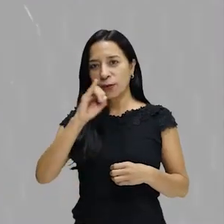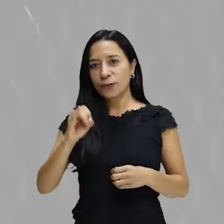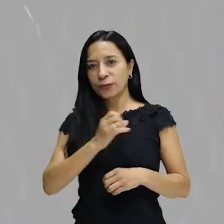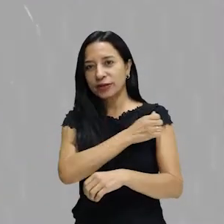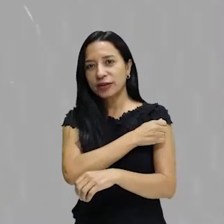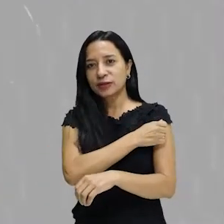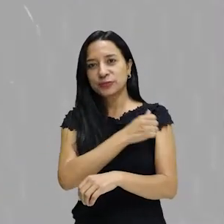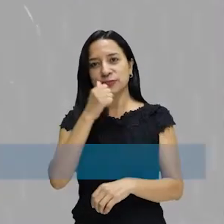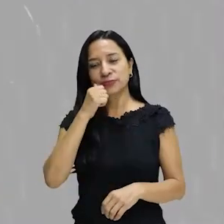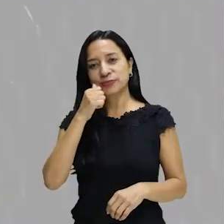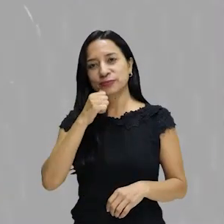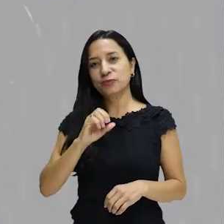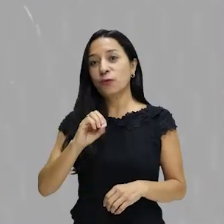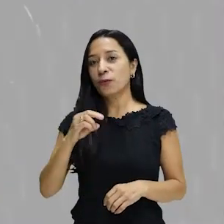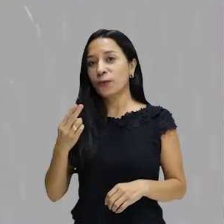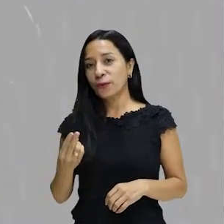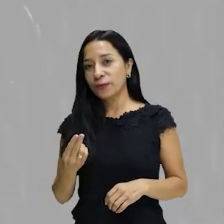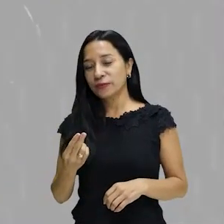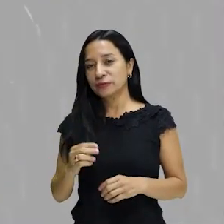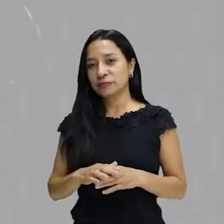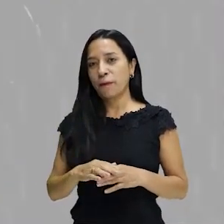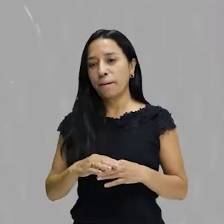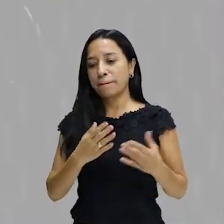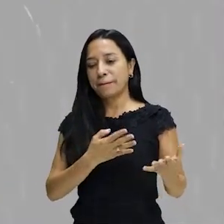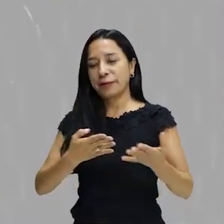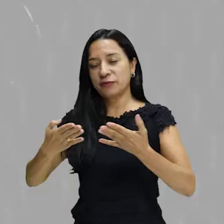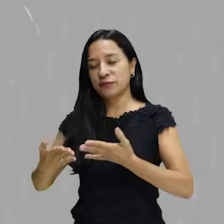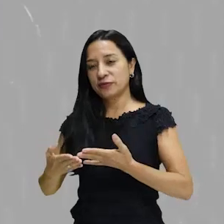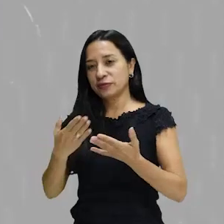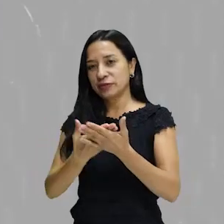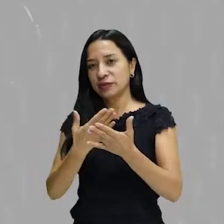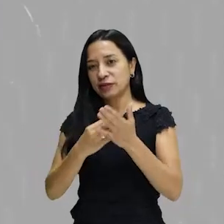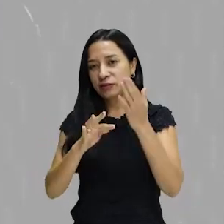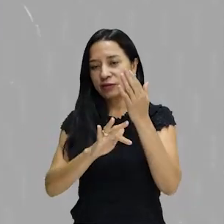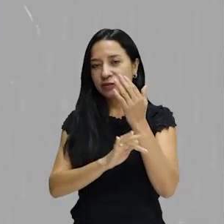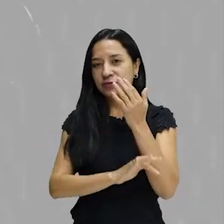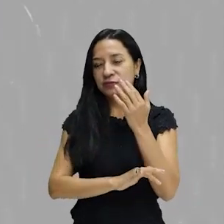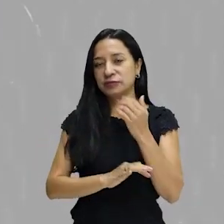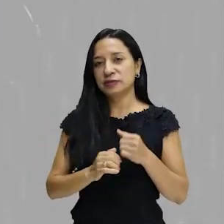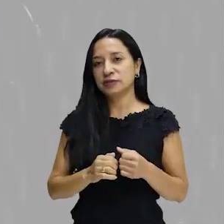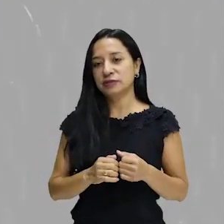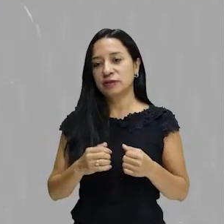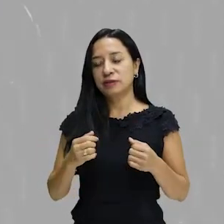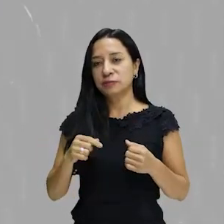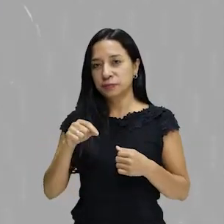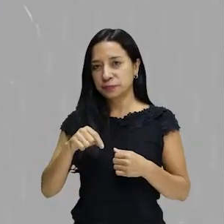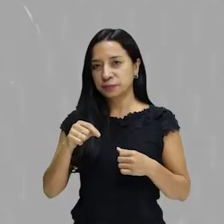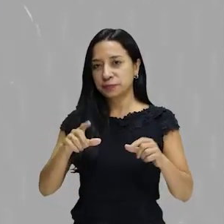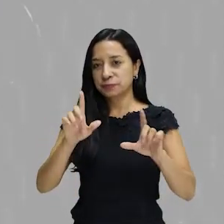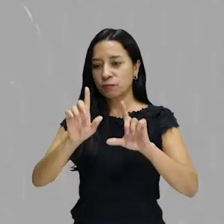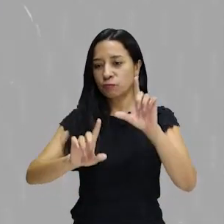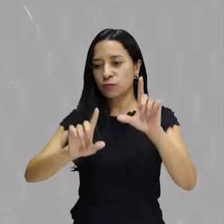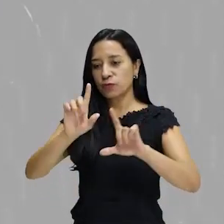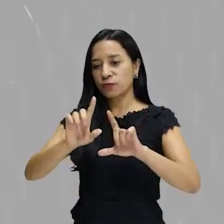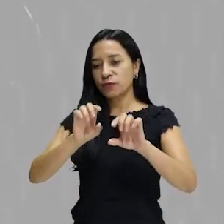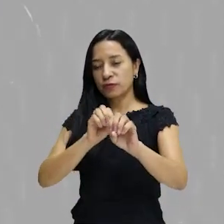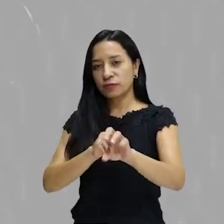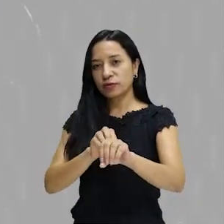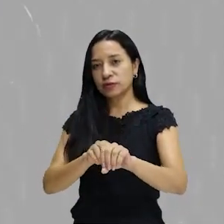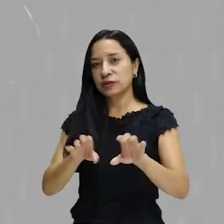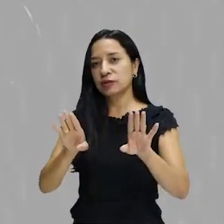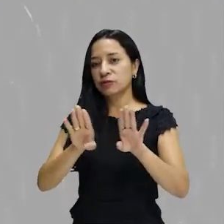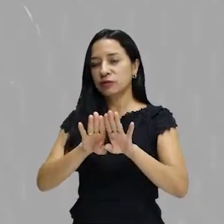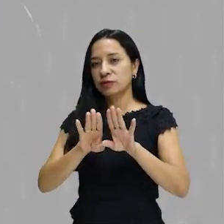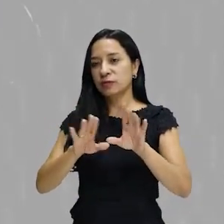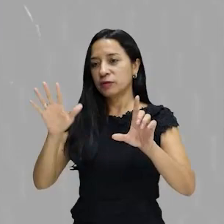Olá, aluna. Olá, aluno. Bem-vindo a mais uma aula de física, aqui pela TV Educação e também pela plataforma Gonçalves Dias.